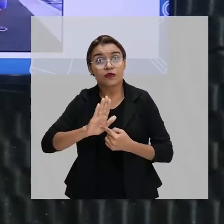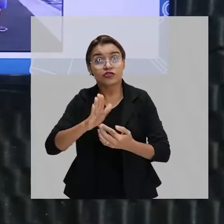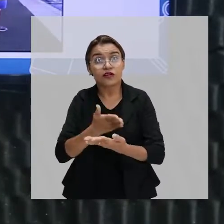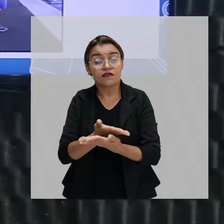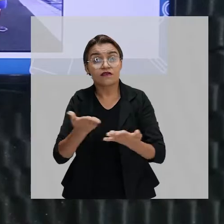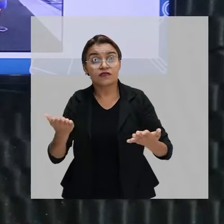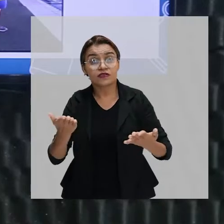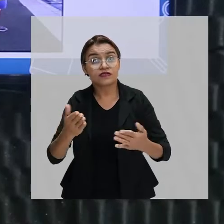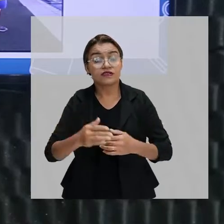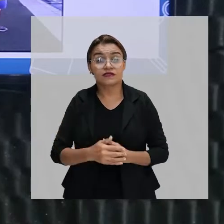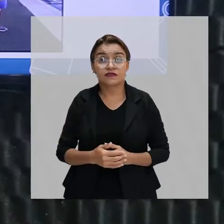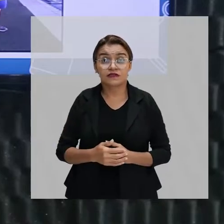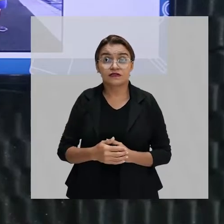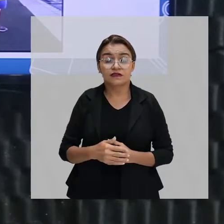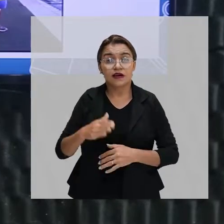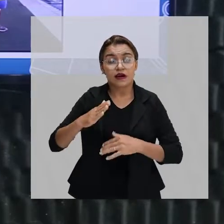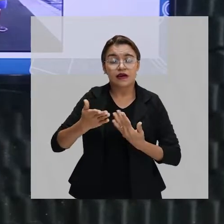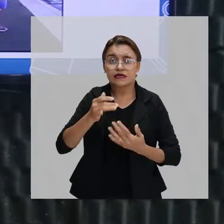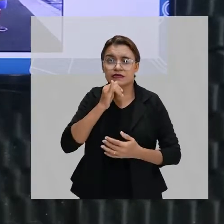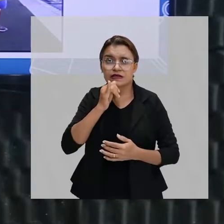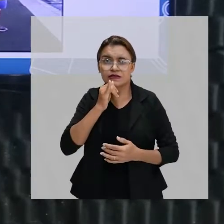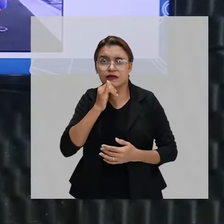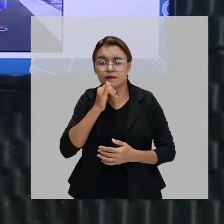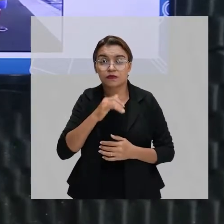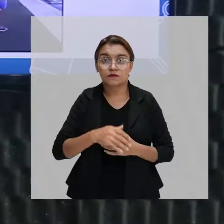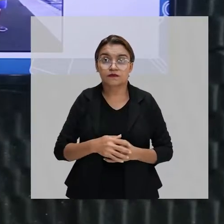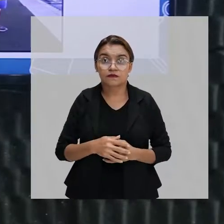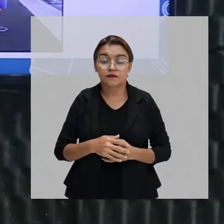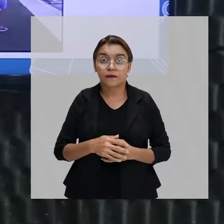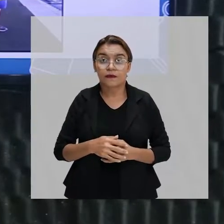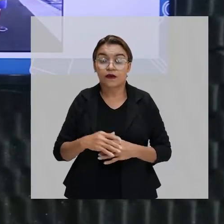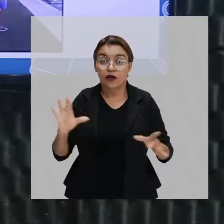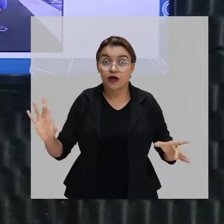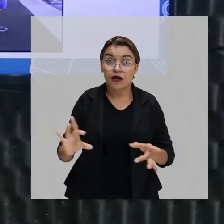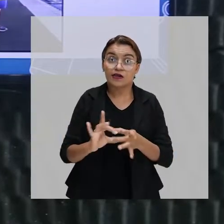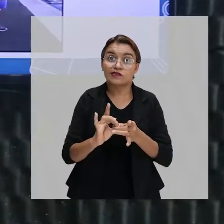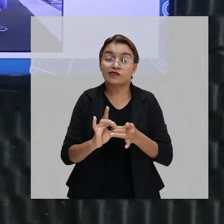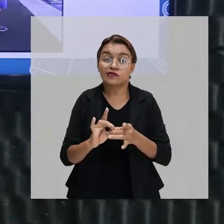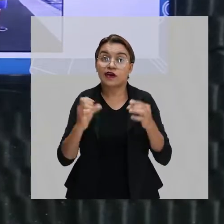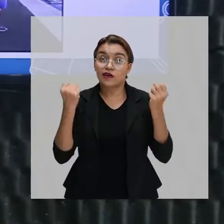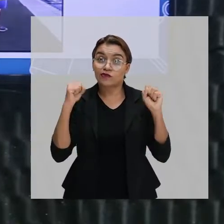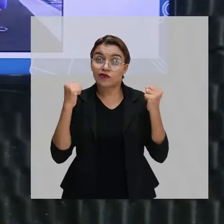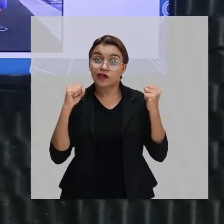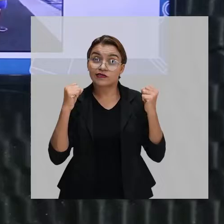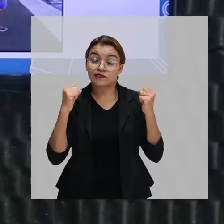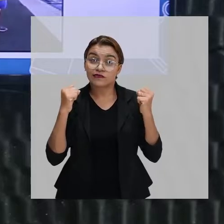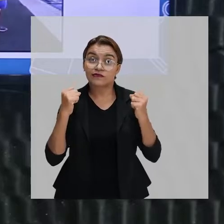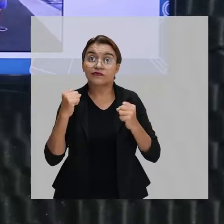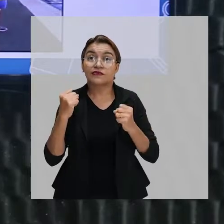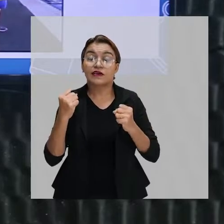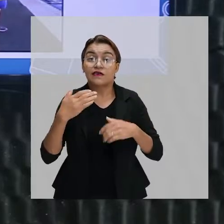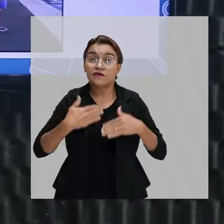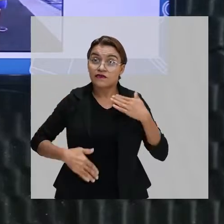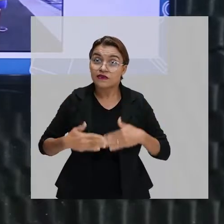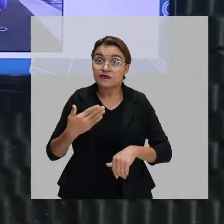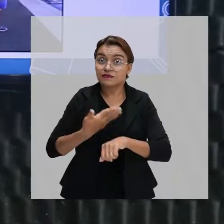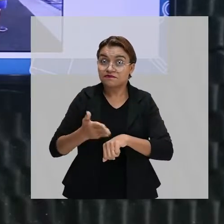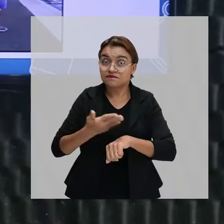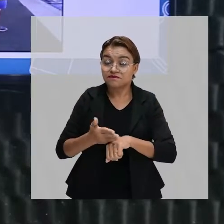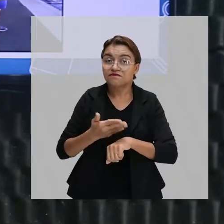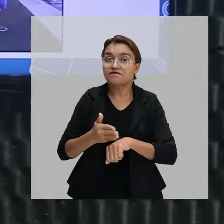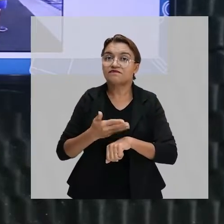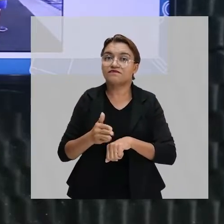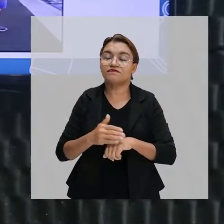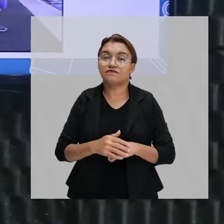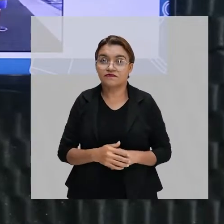atletas profissionais eu quero associar a educação física escolar a prática de atividades físicas e de